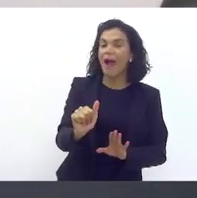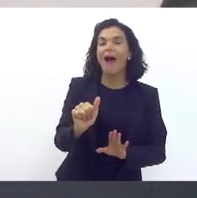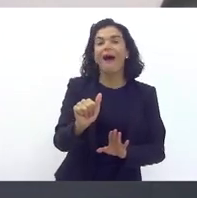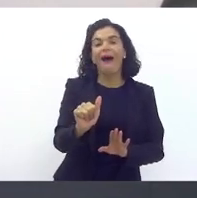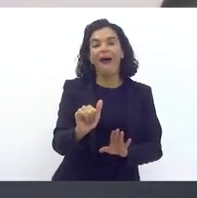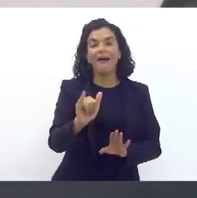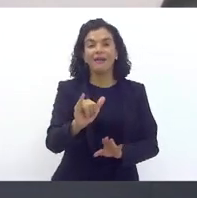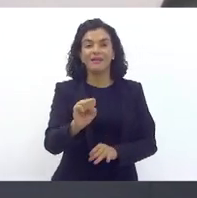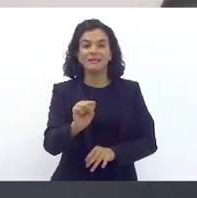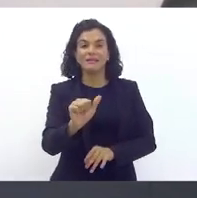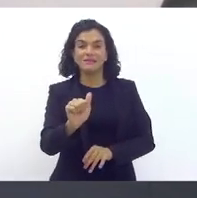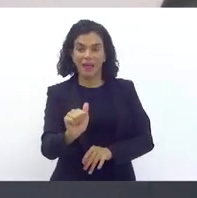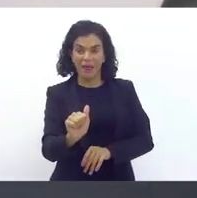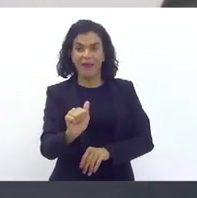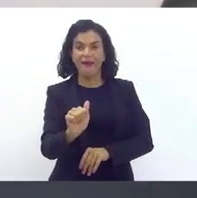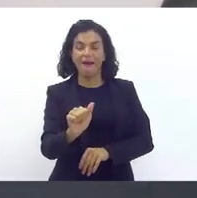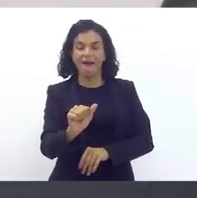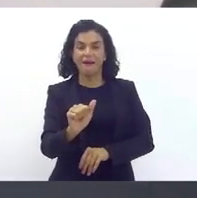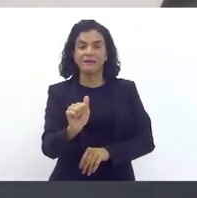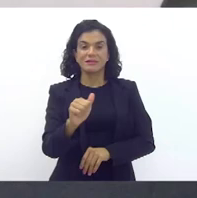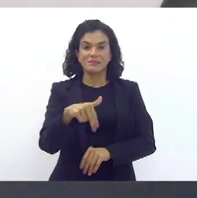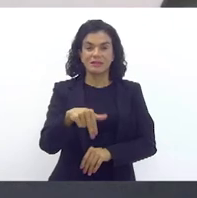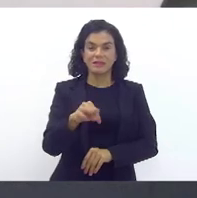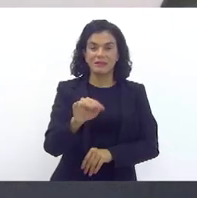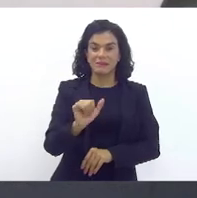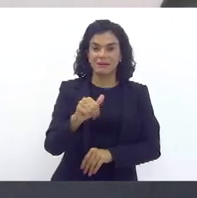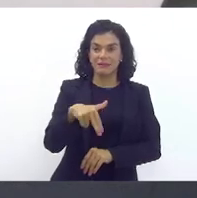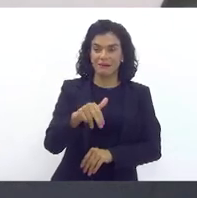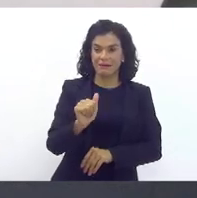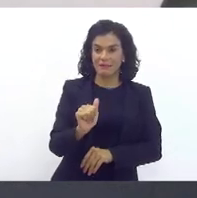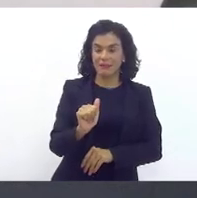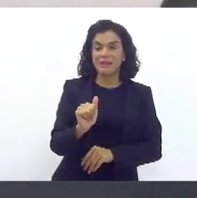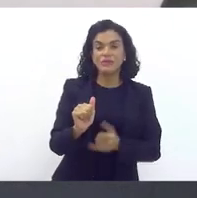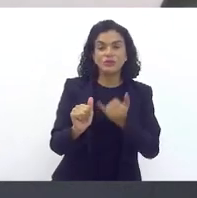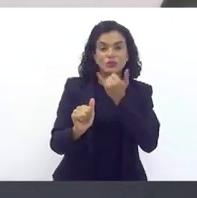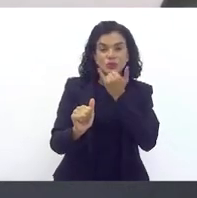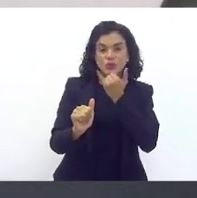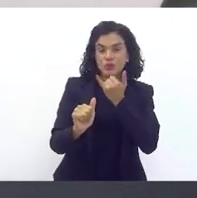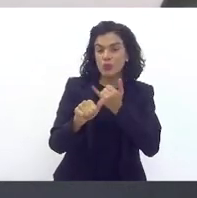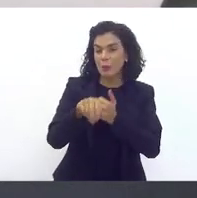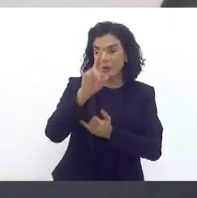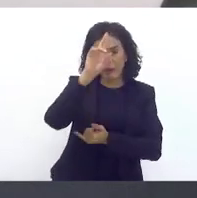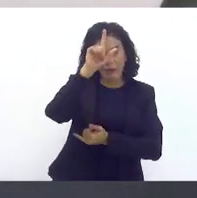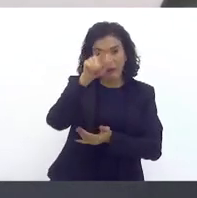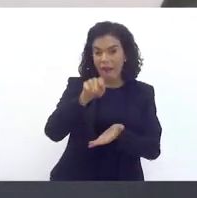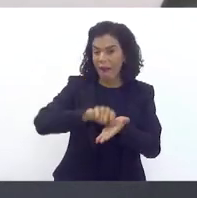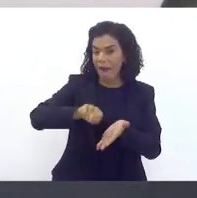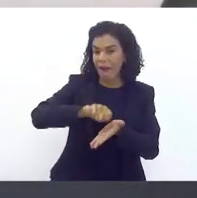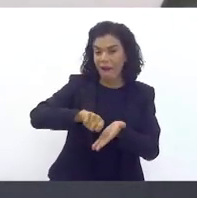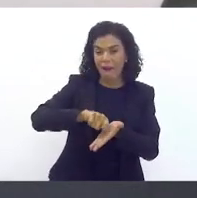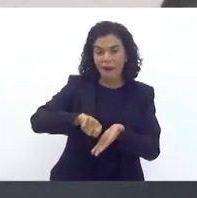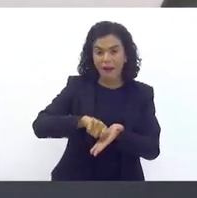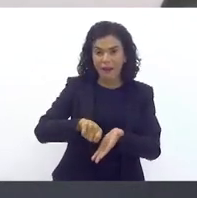Aizar Santana Matos, aqui da Satenge, está certo?